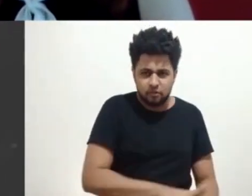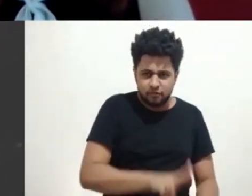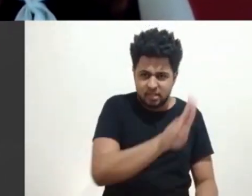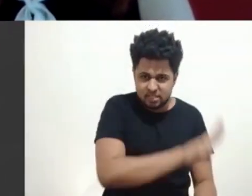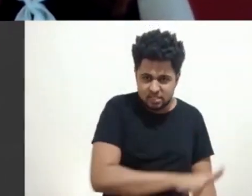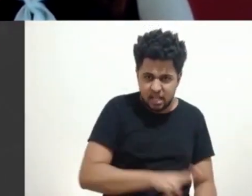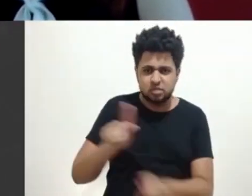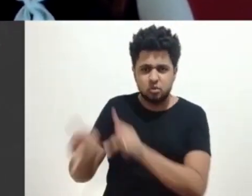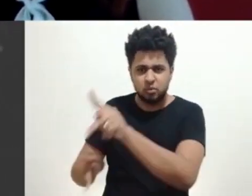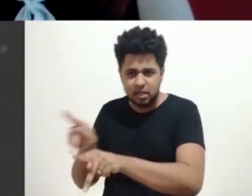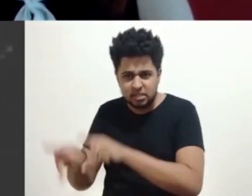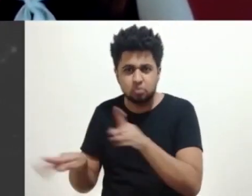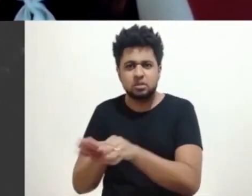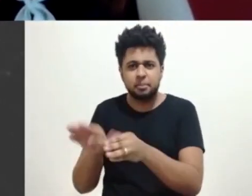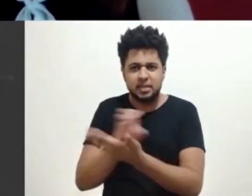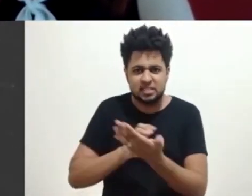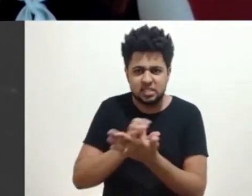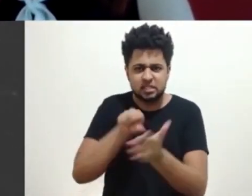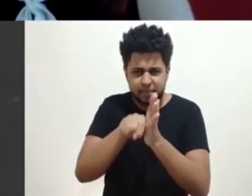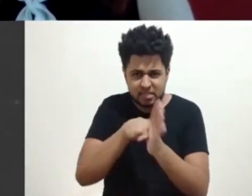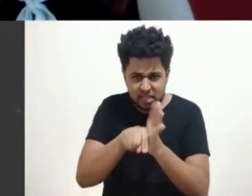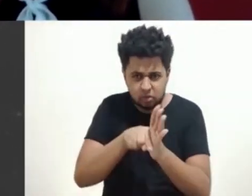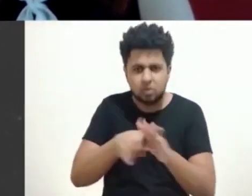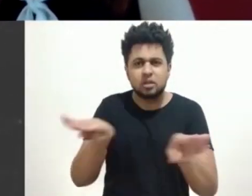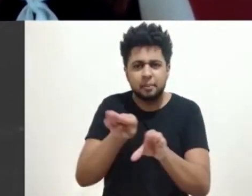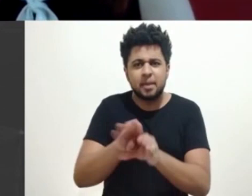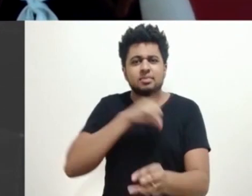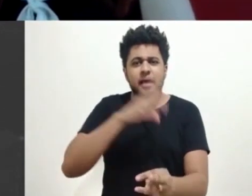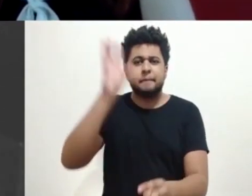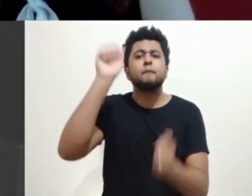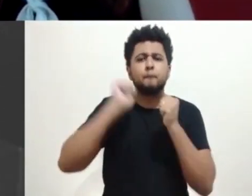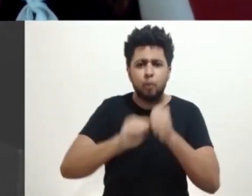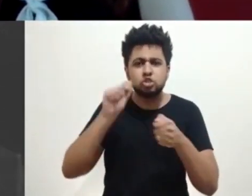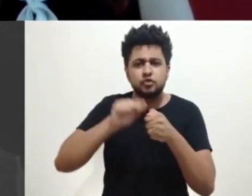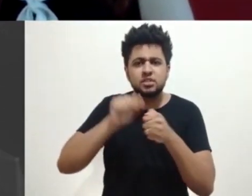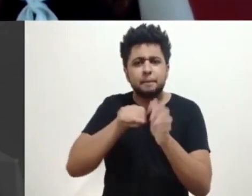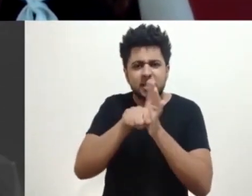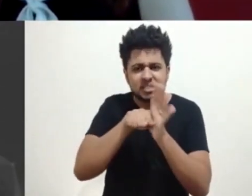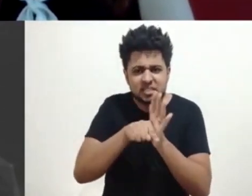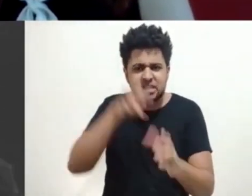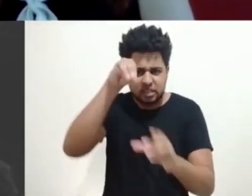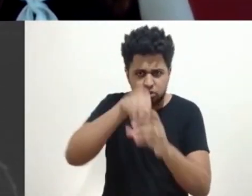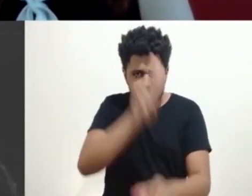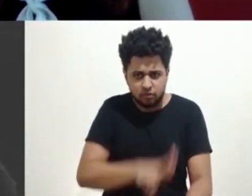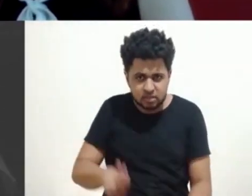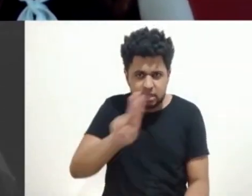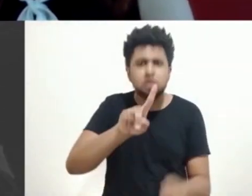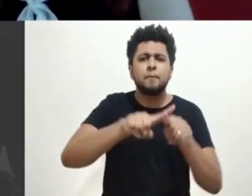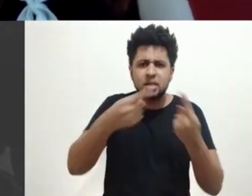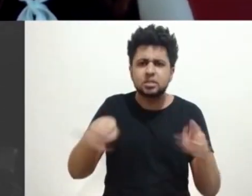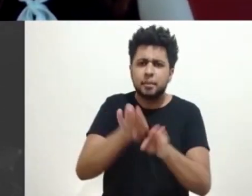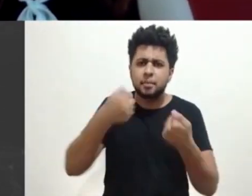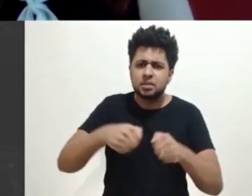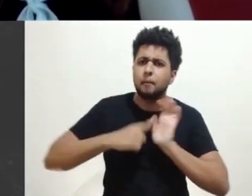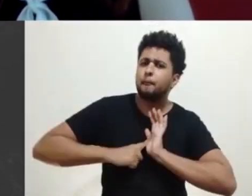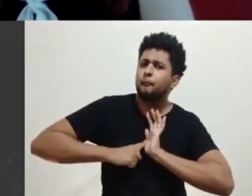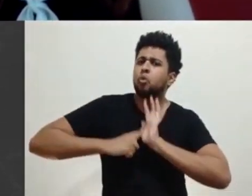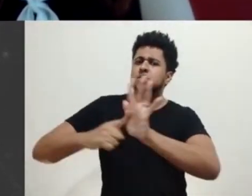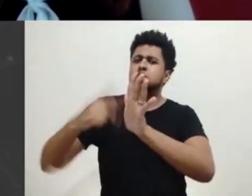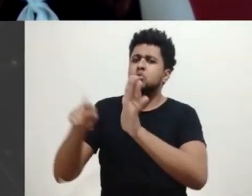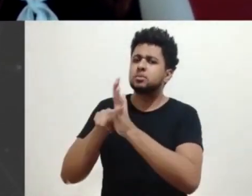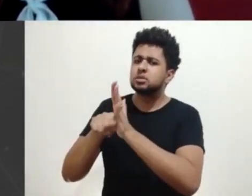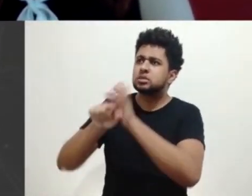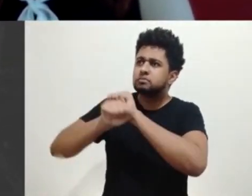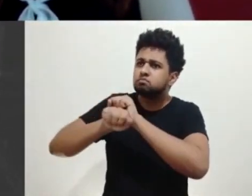que ele tem que produzir dentro da universidade, mas ele tem que mostrar a produção dele para a população e